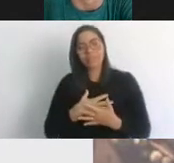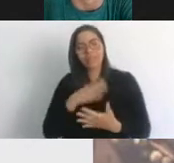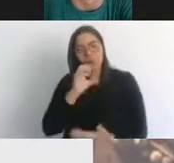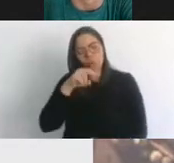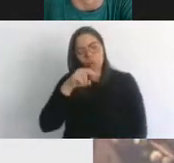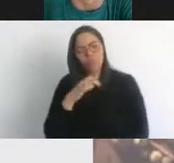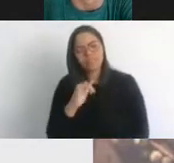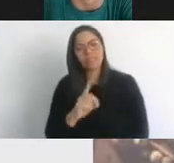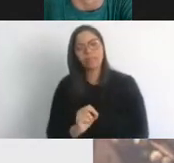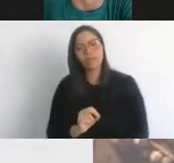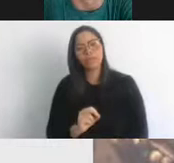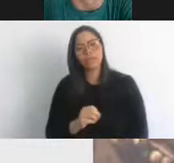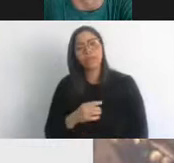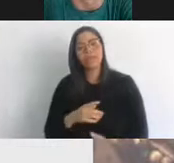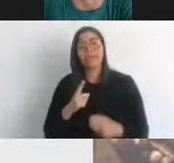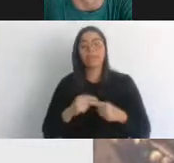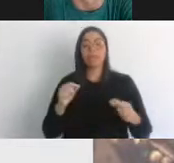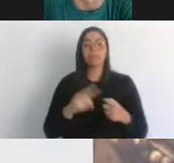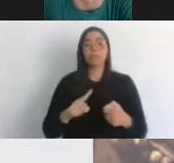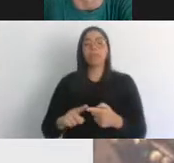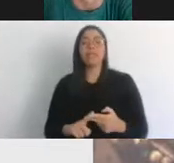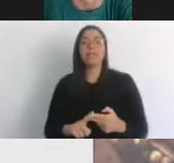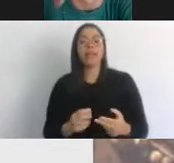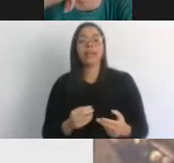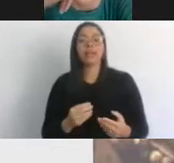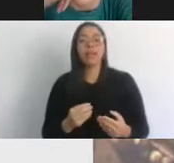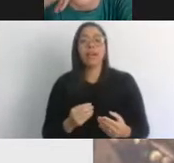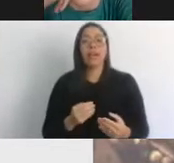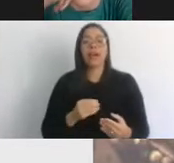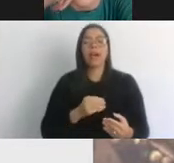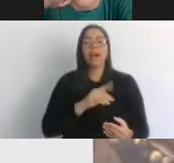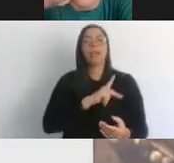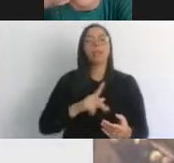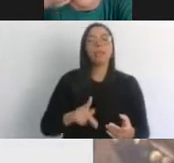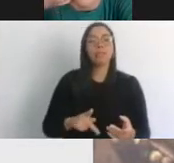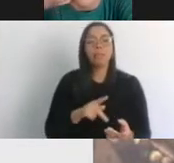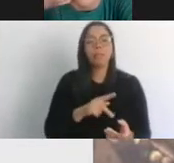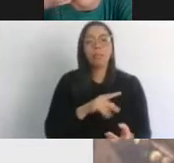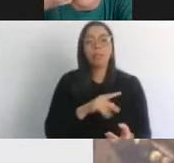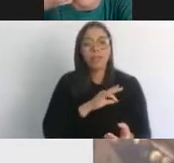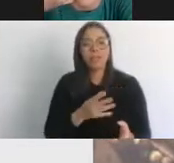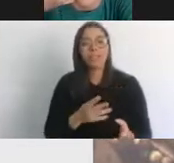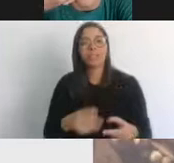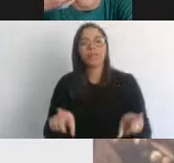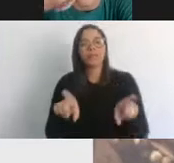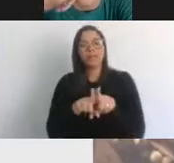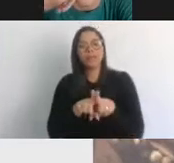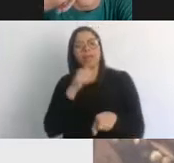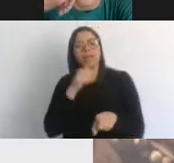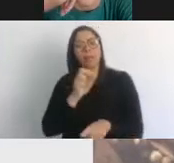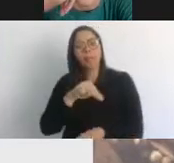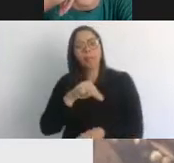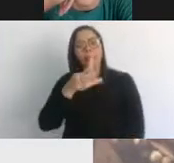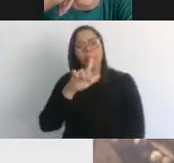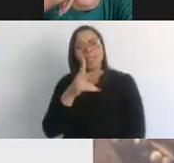e é isso vai estar muito mais ligado a uma perspectiva política estratégica do feminismo o conceito de mulher idade